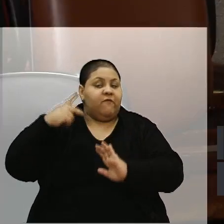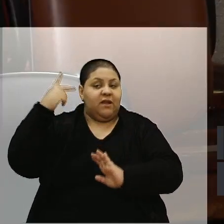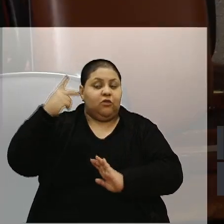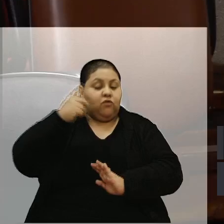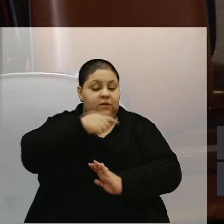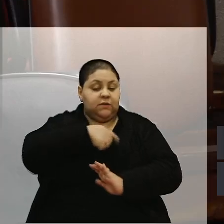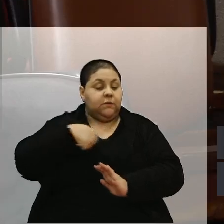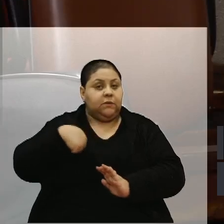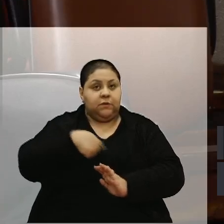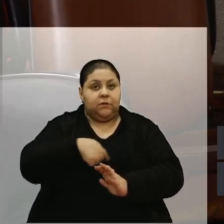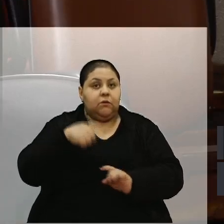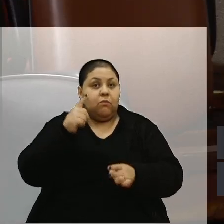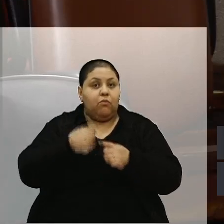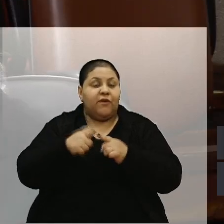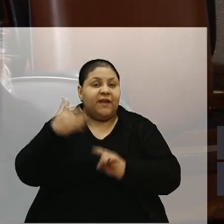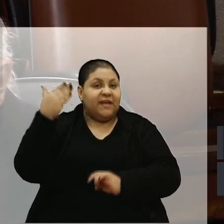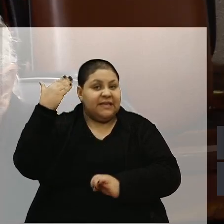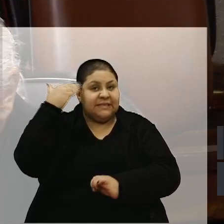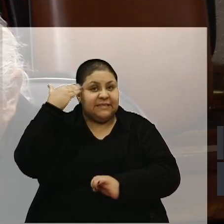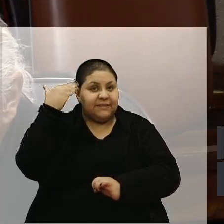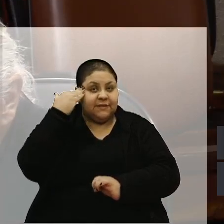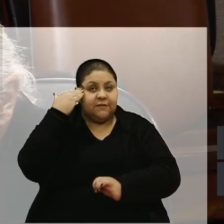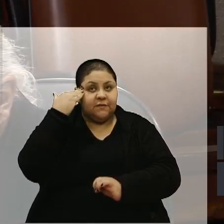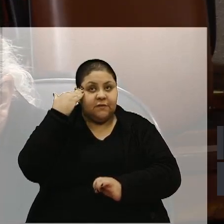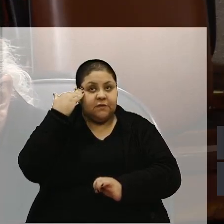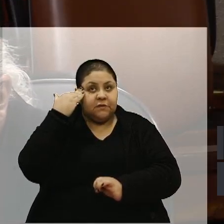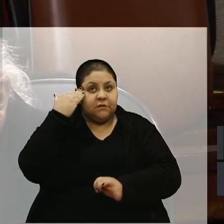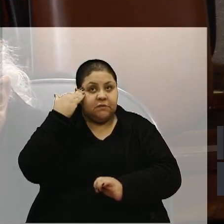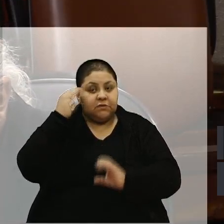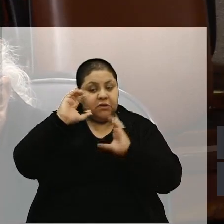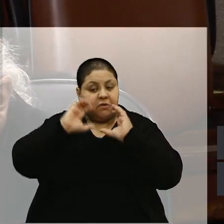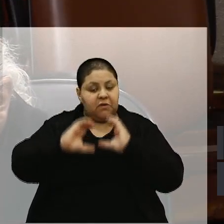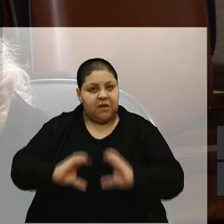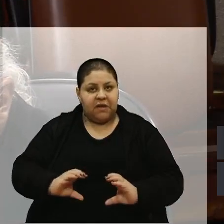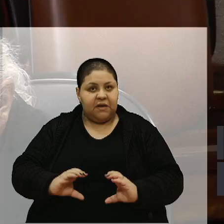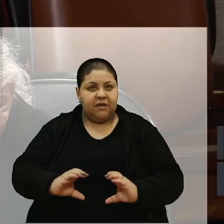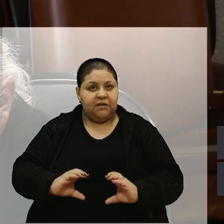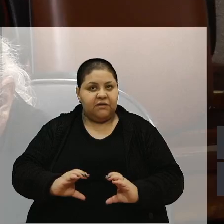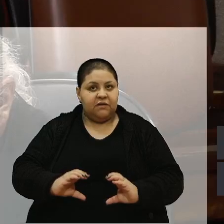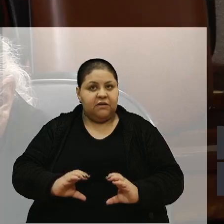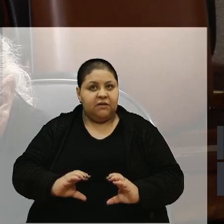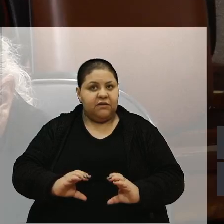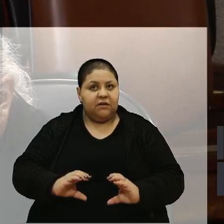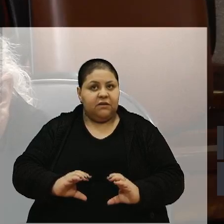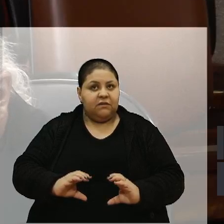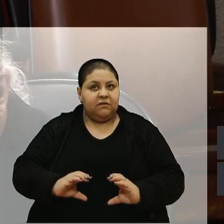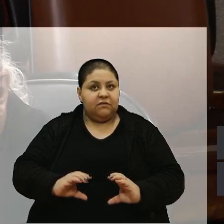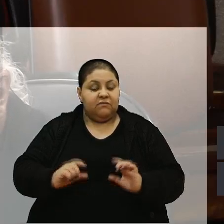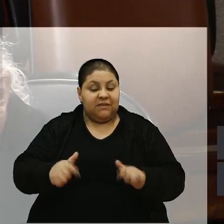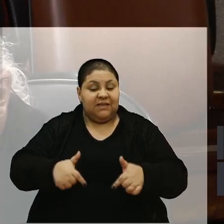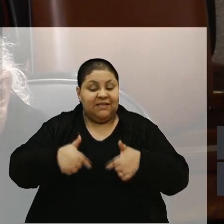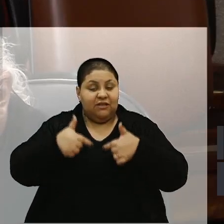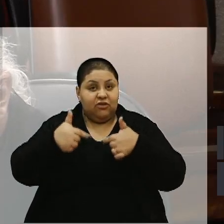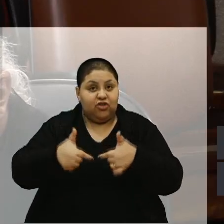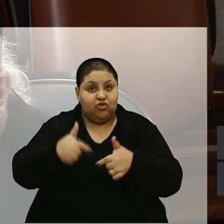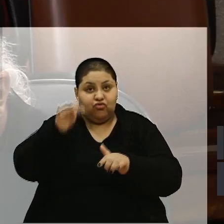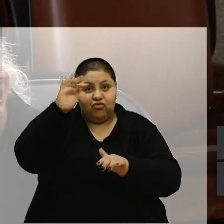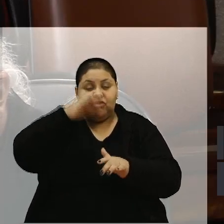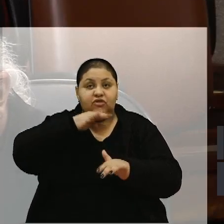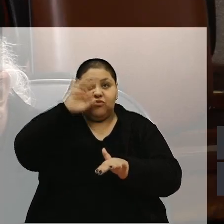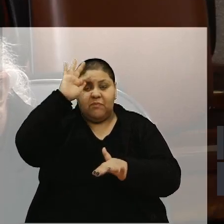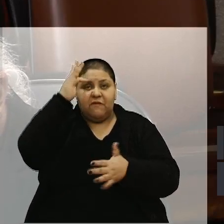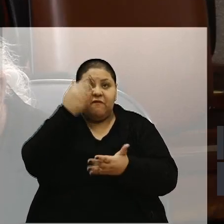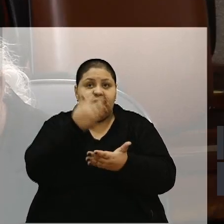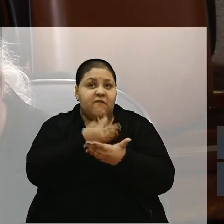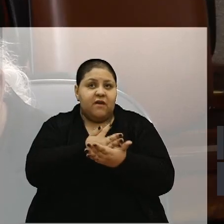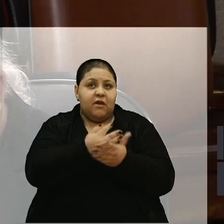Zanquim, por saber da sua índole e que o senhor não está agindo de má fé, protocolando um projeto similar ao projeto